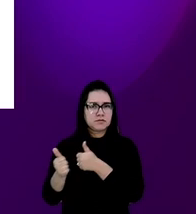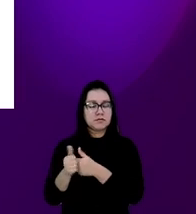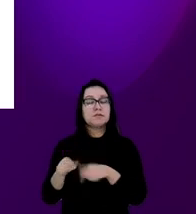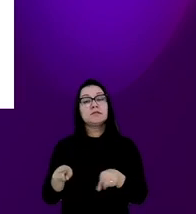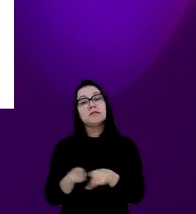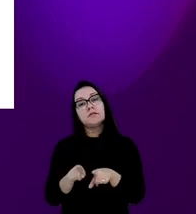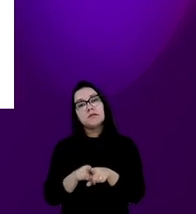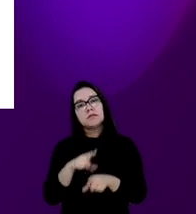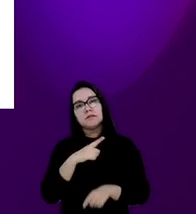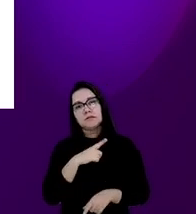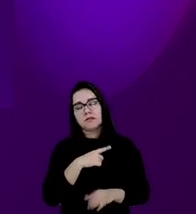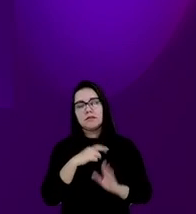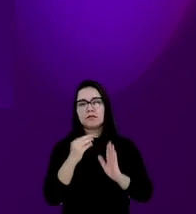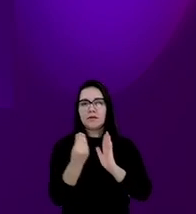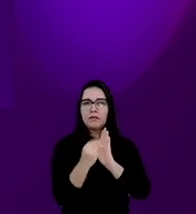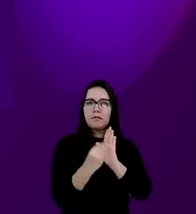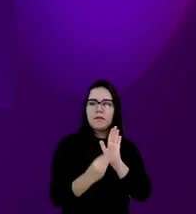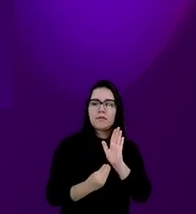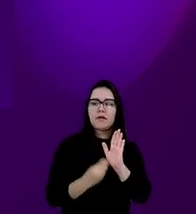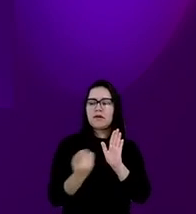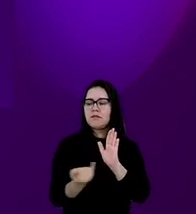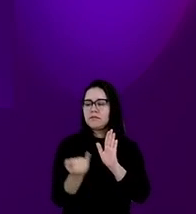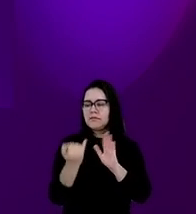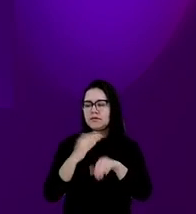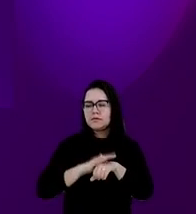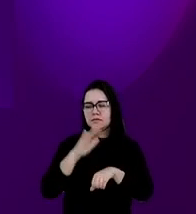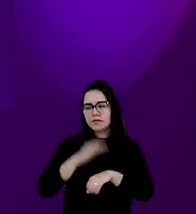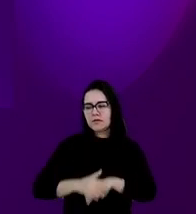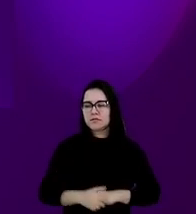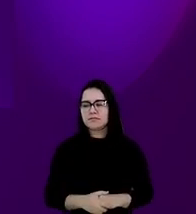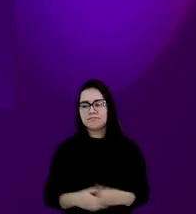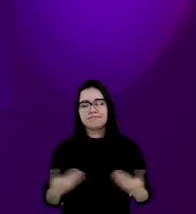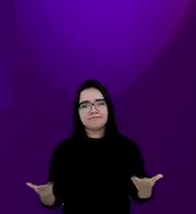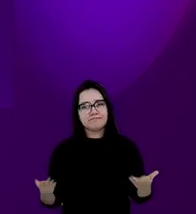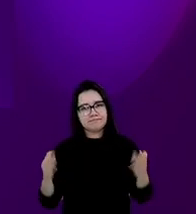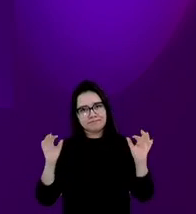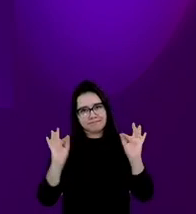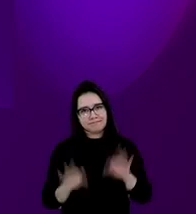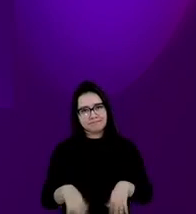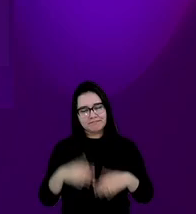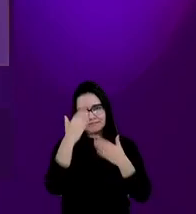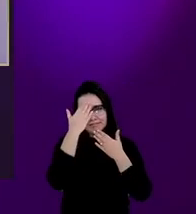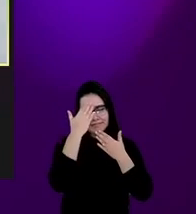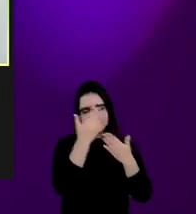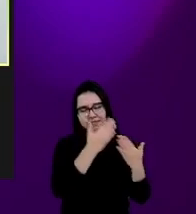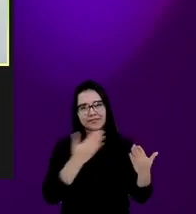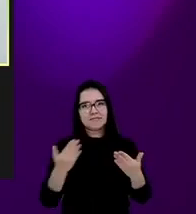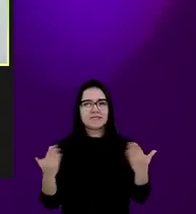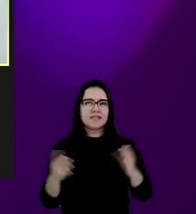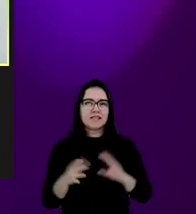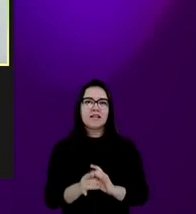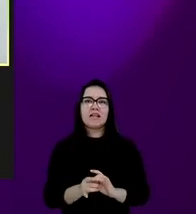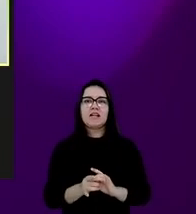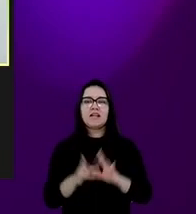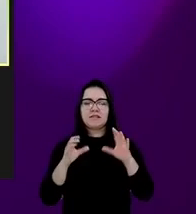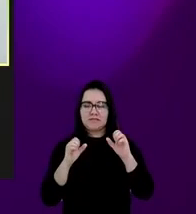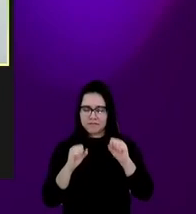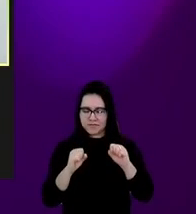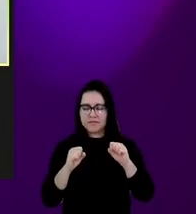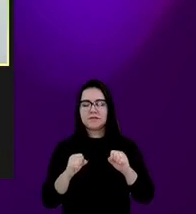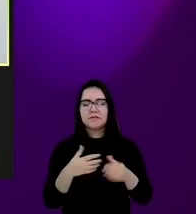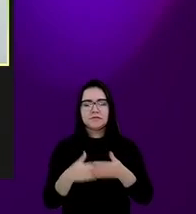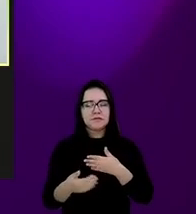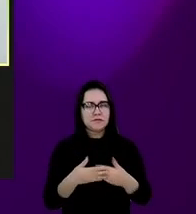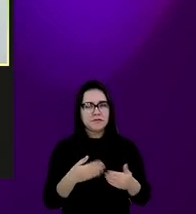são fundamentais no manuseio do CAR-T. Então, com isso, eu queria agradecer e fico à disposição, Chiattoni, para